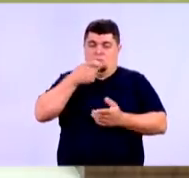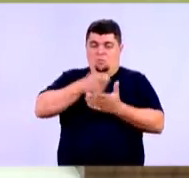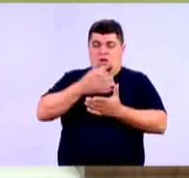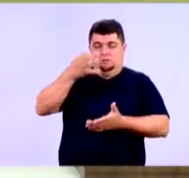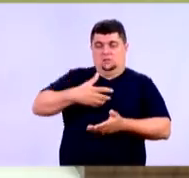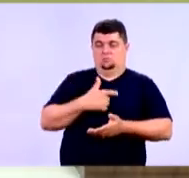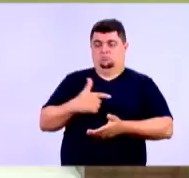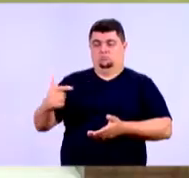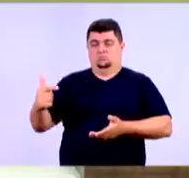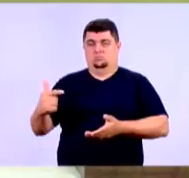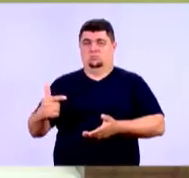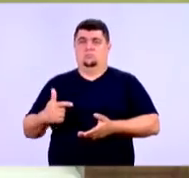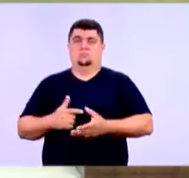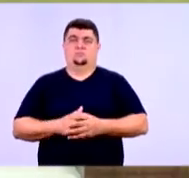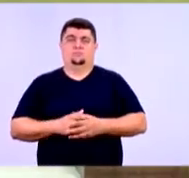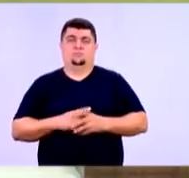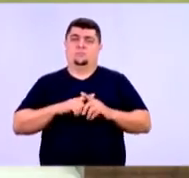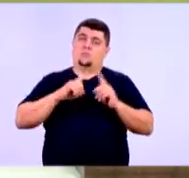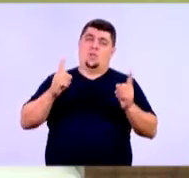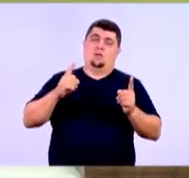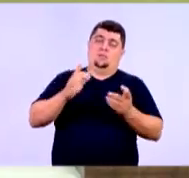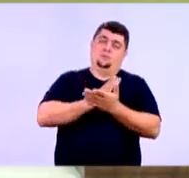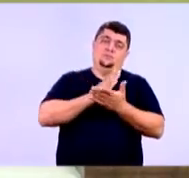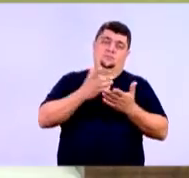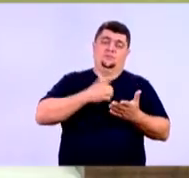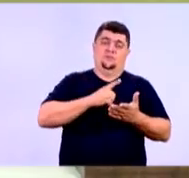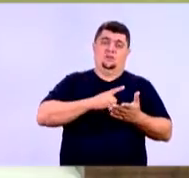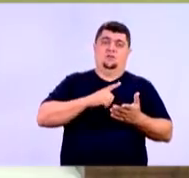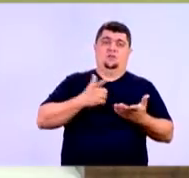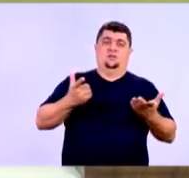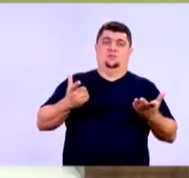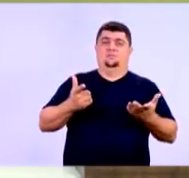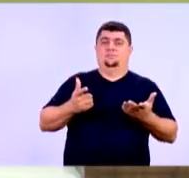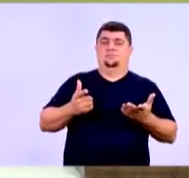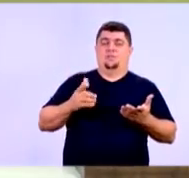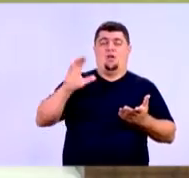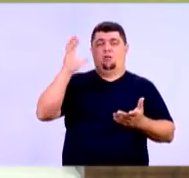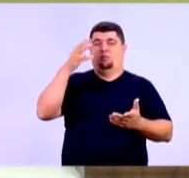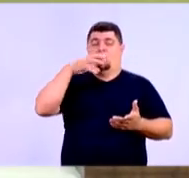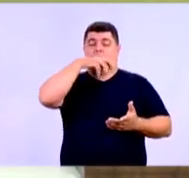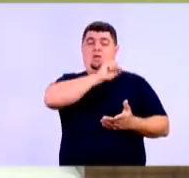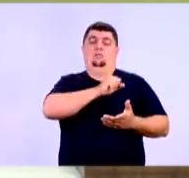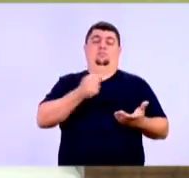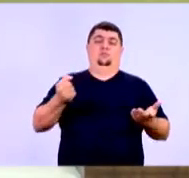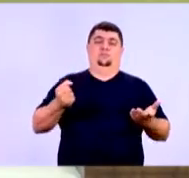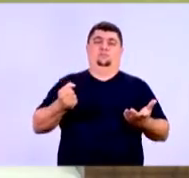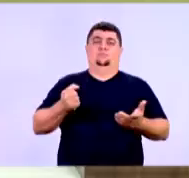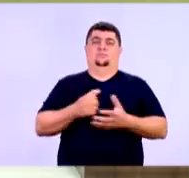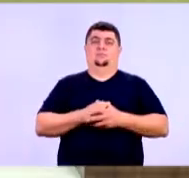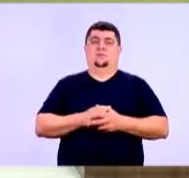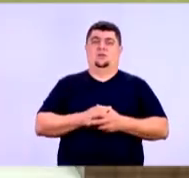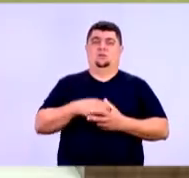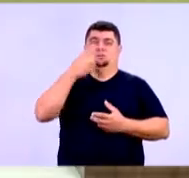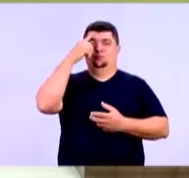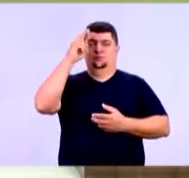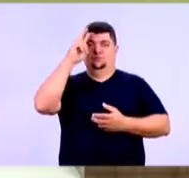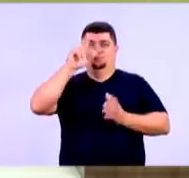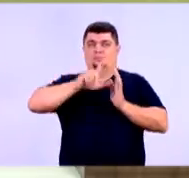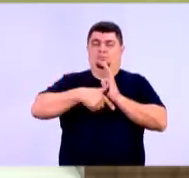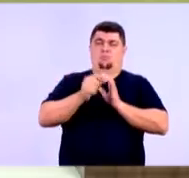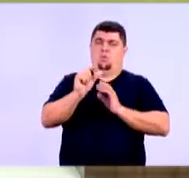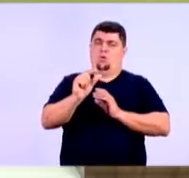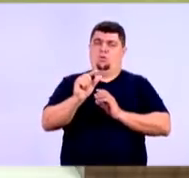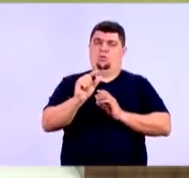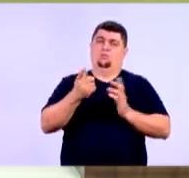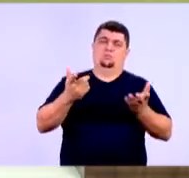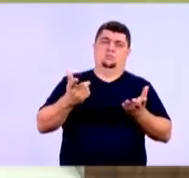pagador. Porém, às vezes, como a gente conseguiu ver pelo exemplo aqui das companhias de energia e água, ela é mal utilizada. É